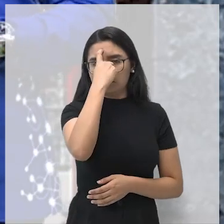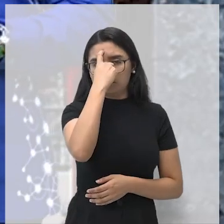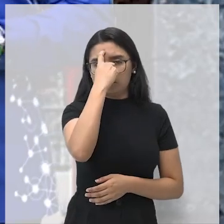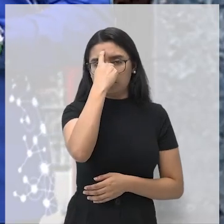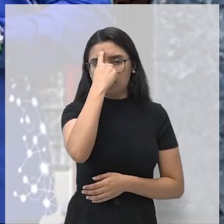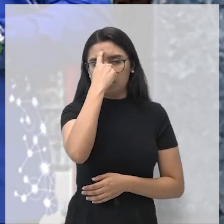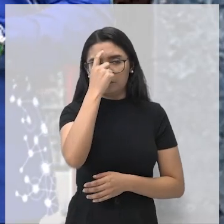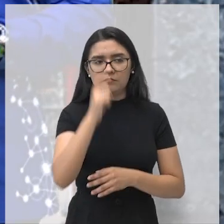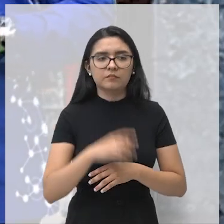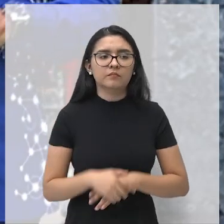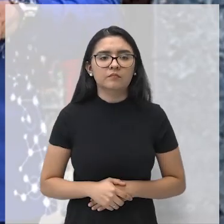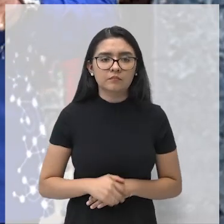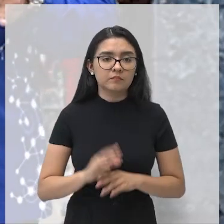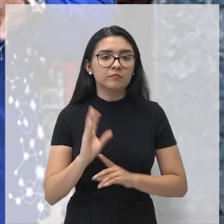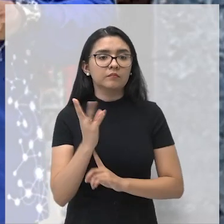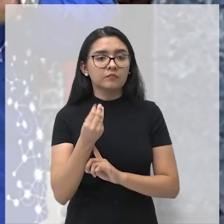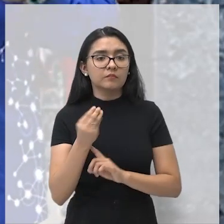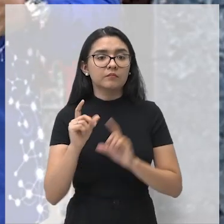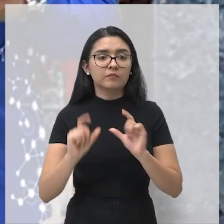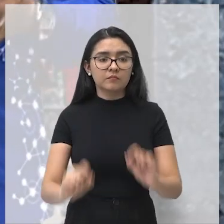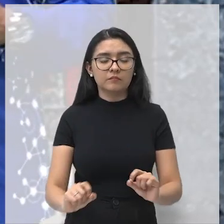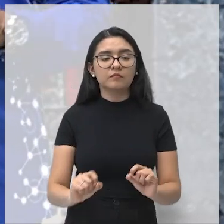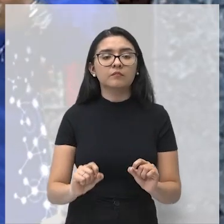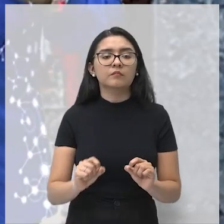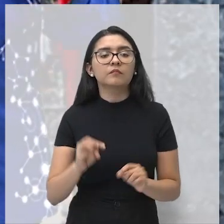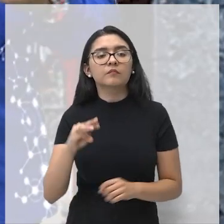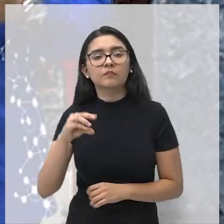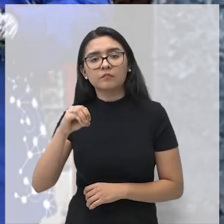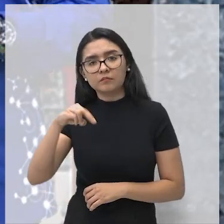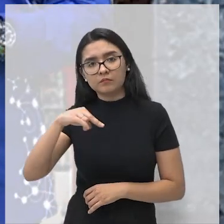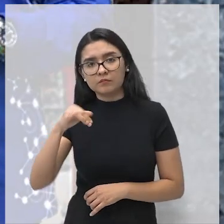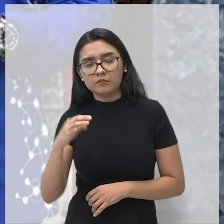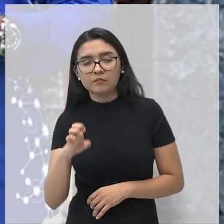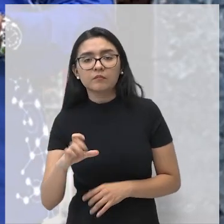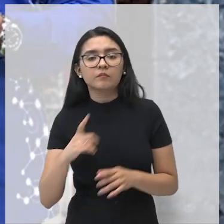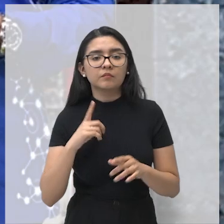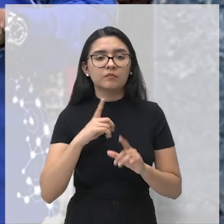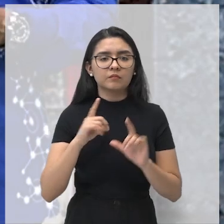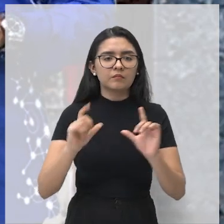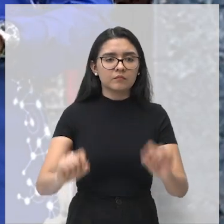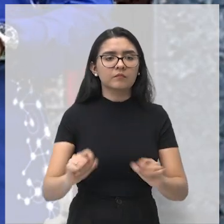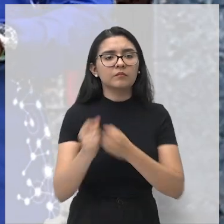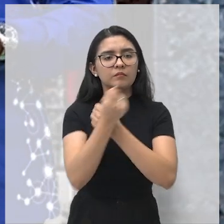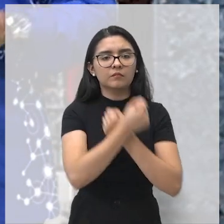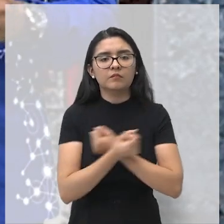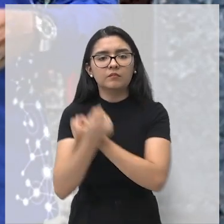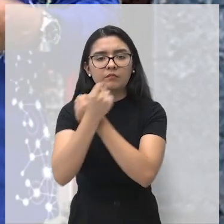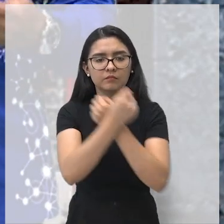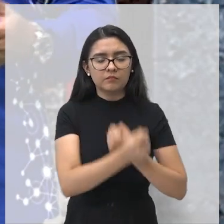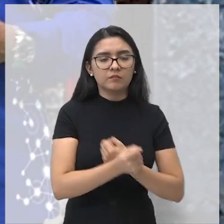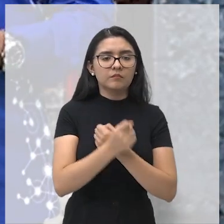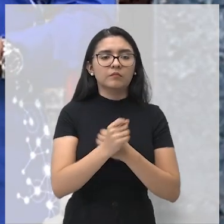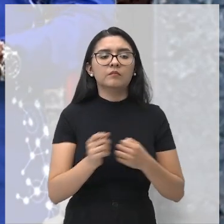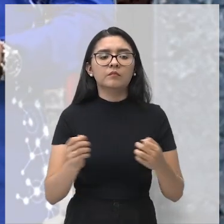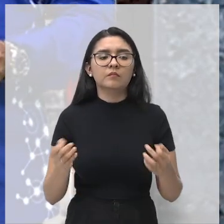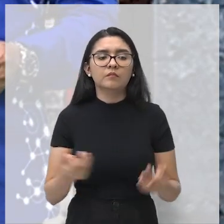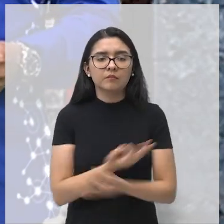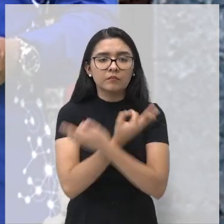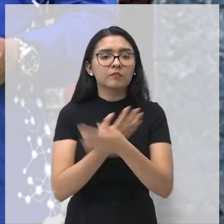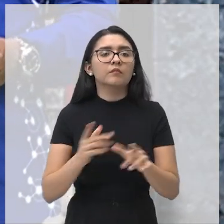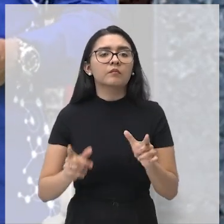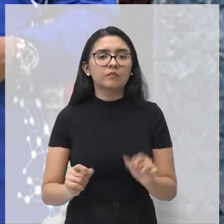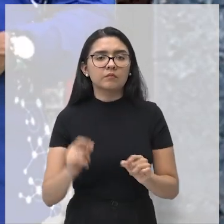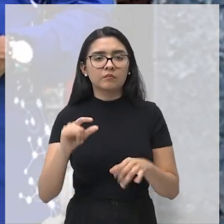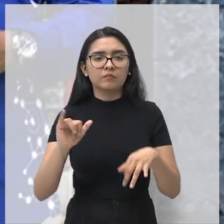por monges budistas, que, dada ali a preocupação com a autodefesa, né, os monges desenvolveram uma